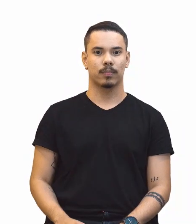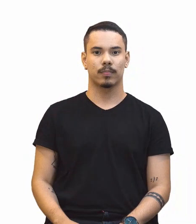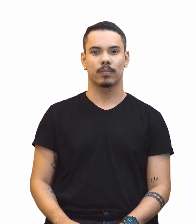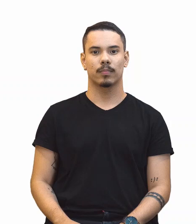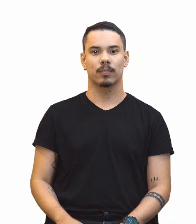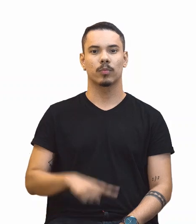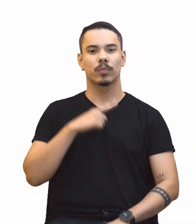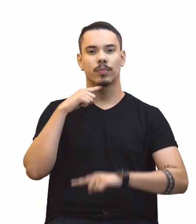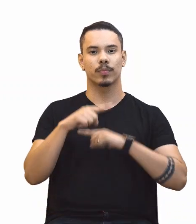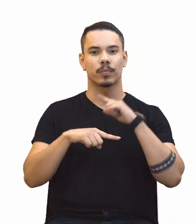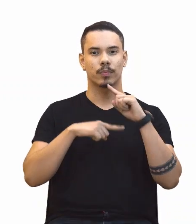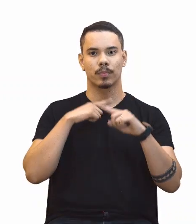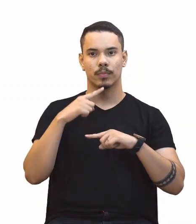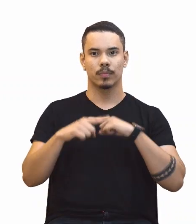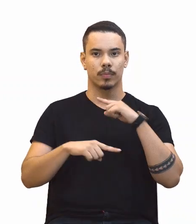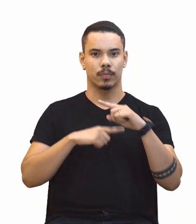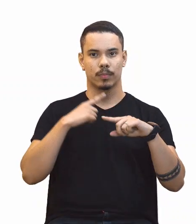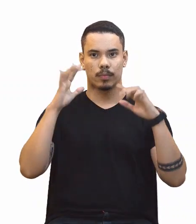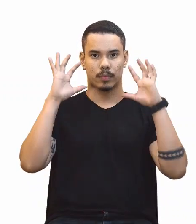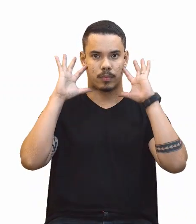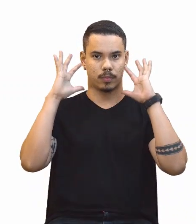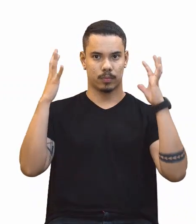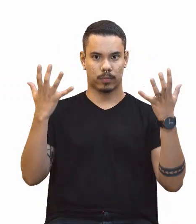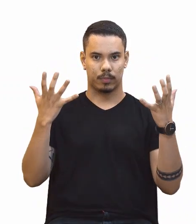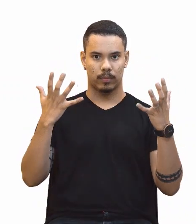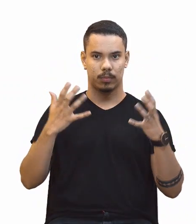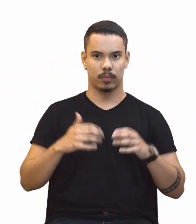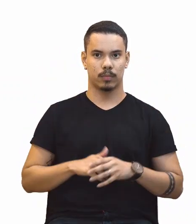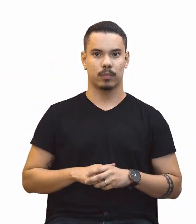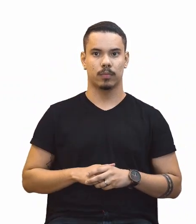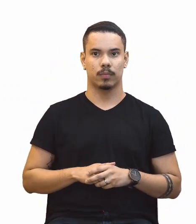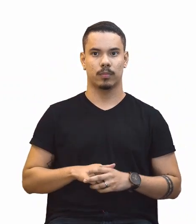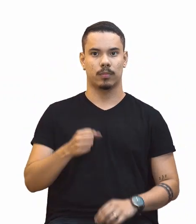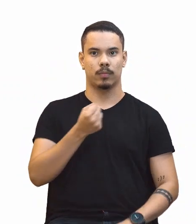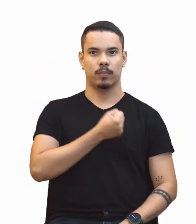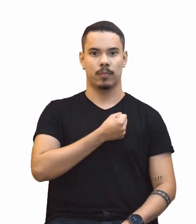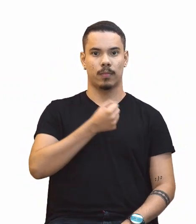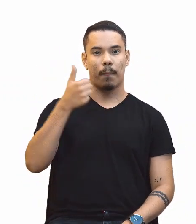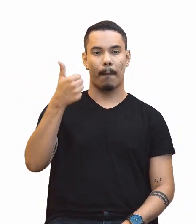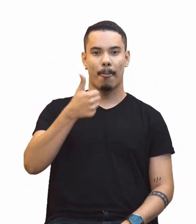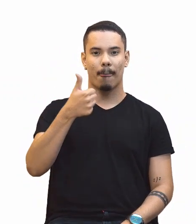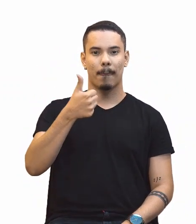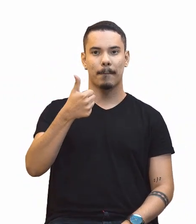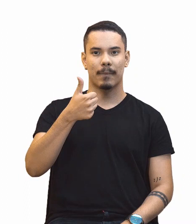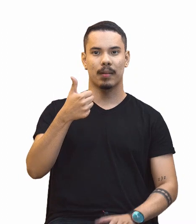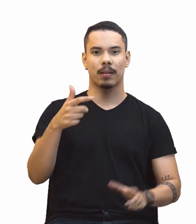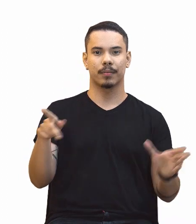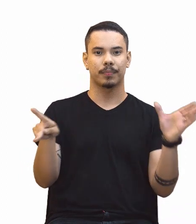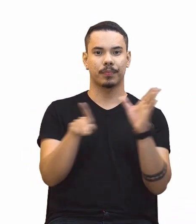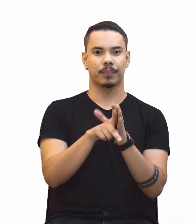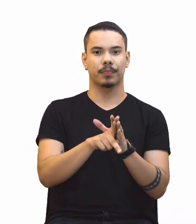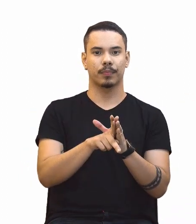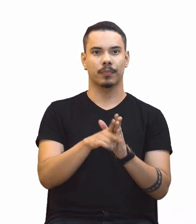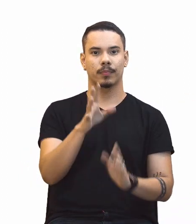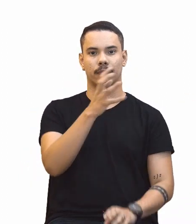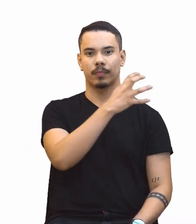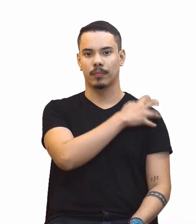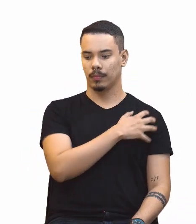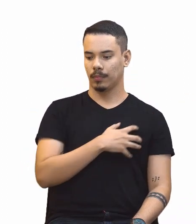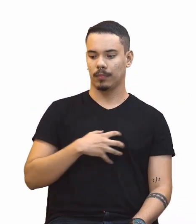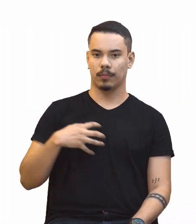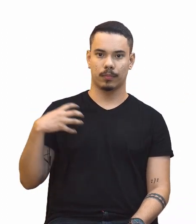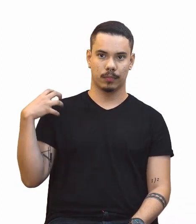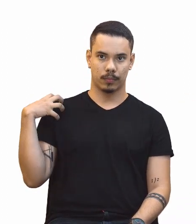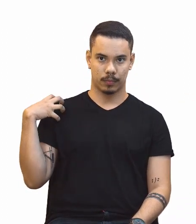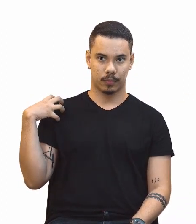Tirando as dúvidas de vocês aí. Questão 1. Para Aristóteles, a